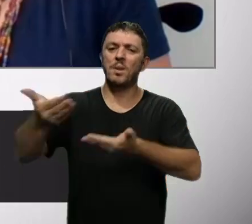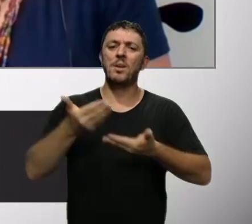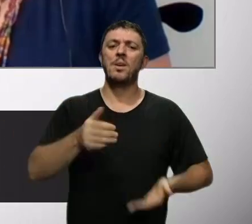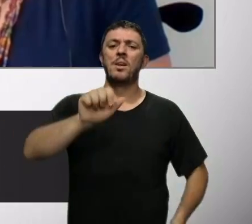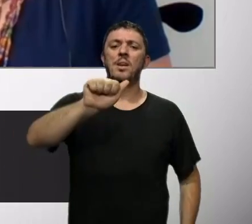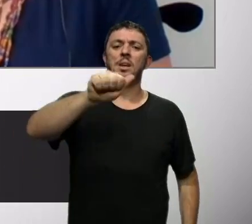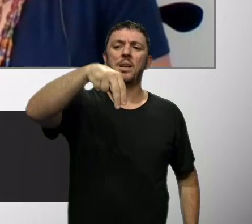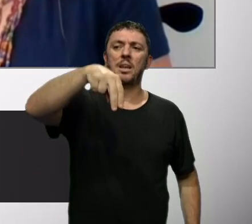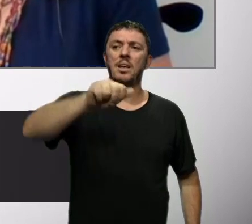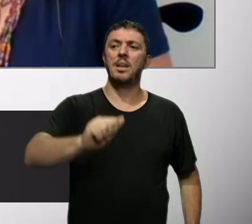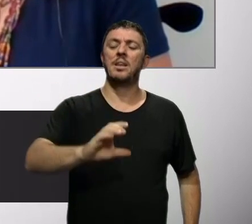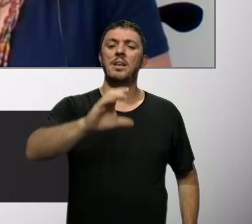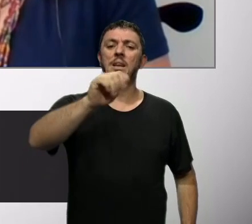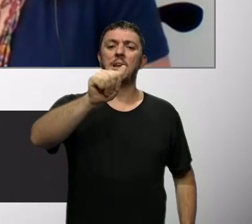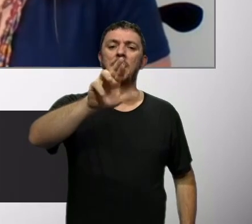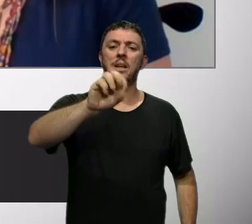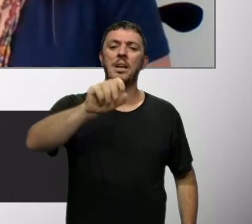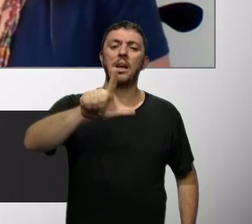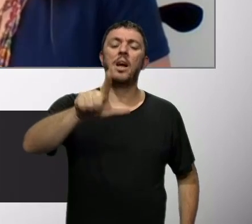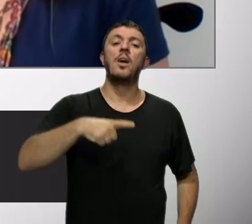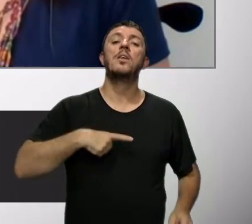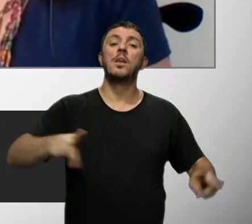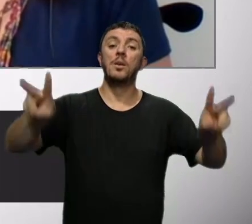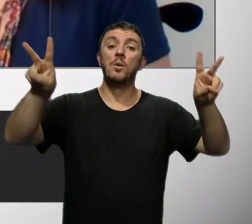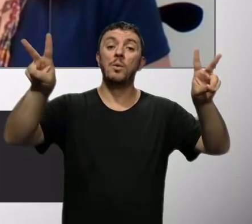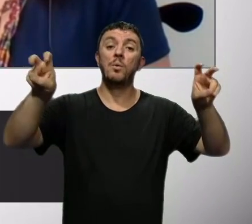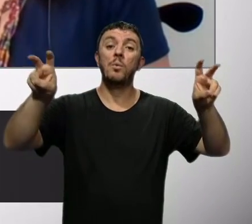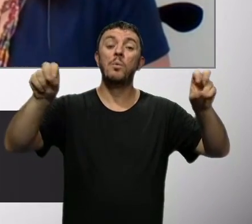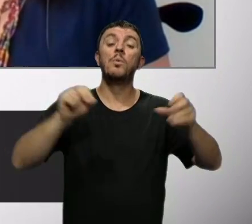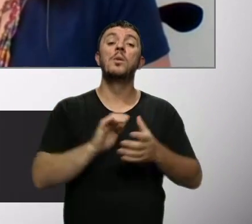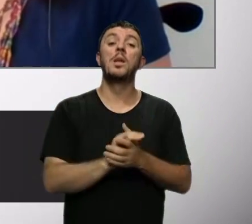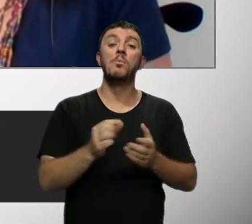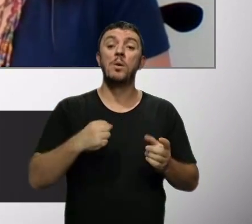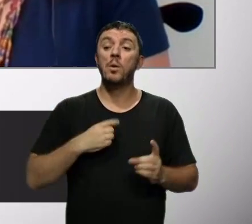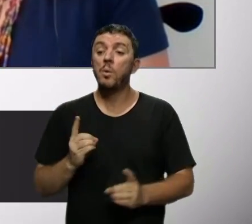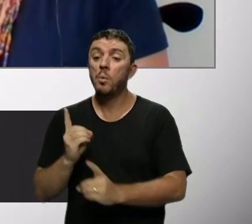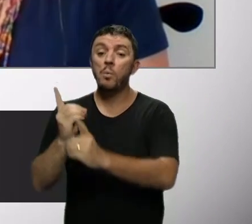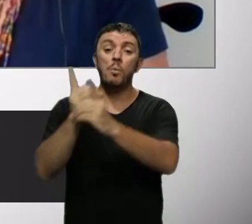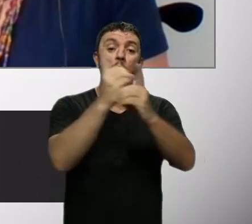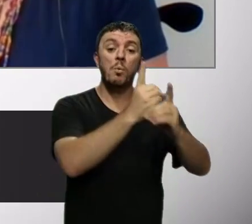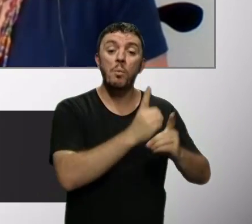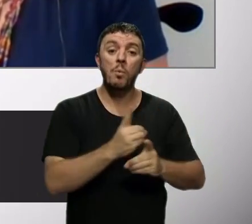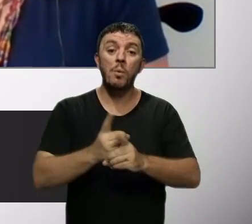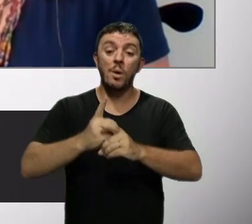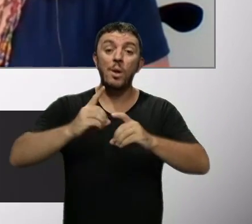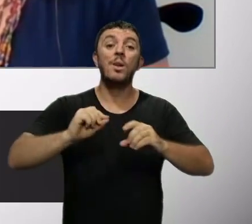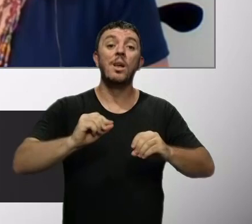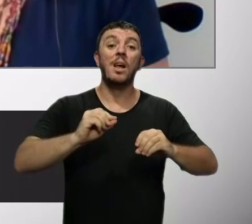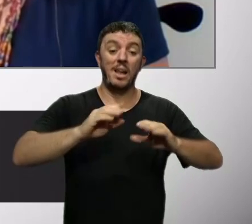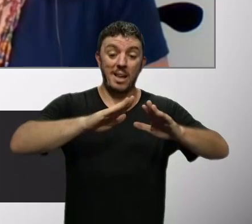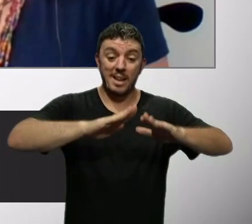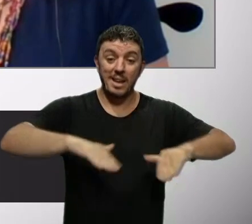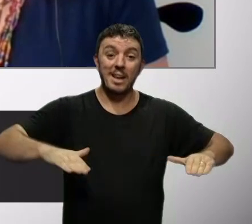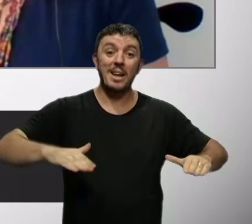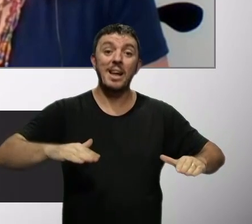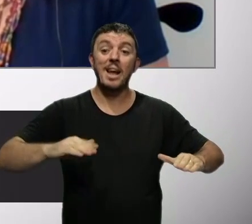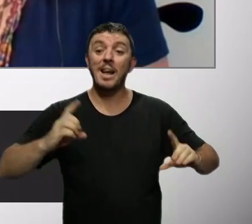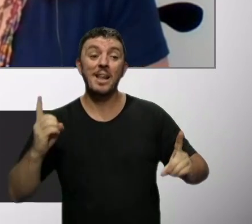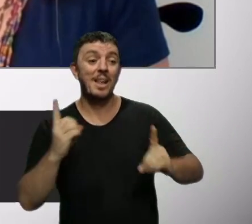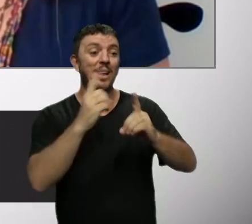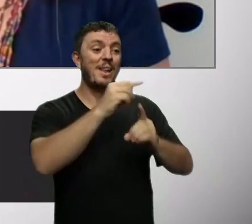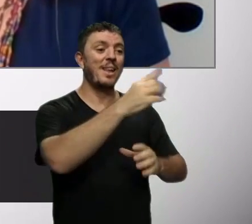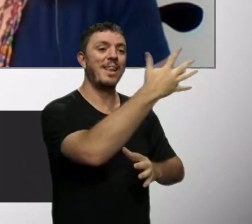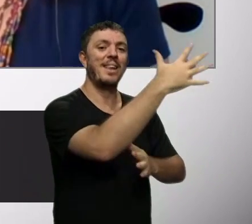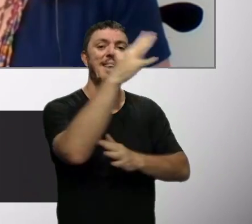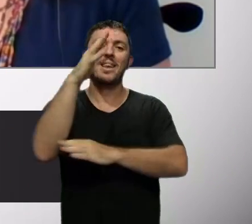Tomé, que abordará o tema O Encantamento do Encontro da Criança com a Natureza. Agradecemos a